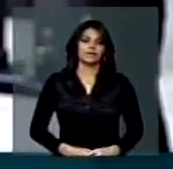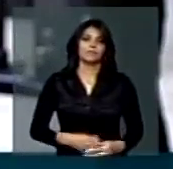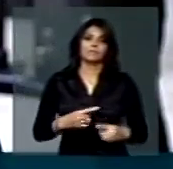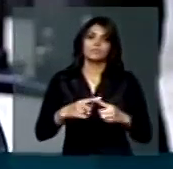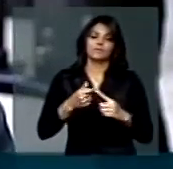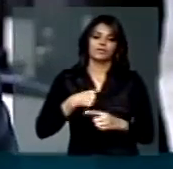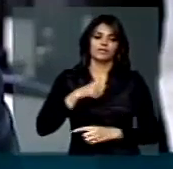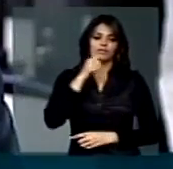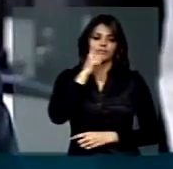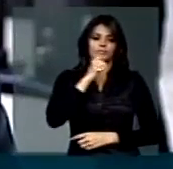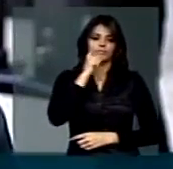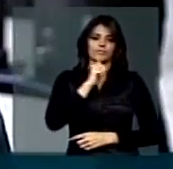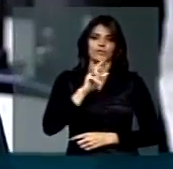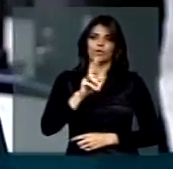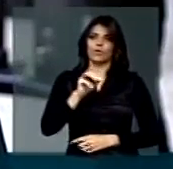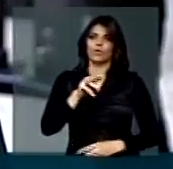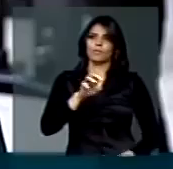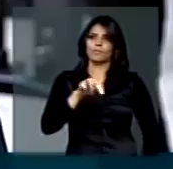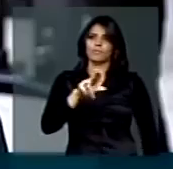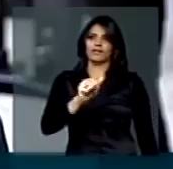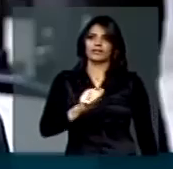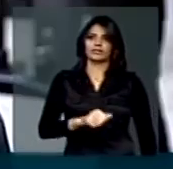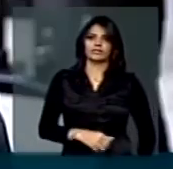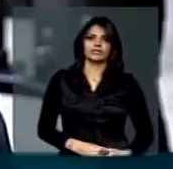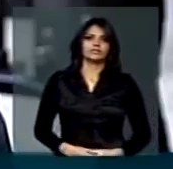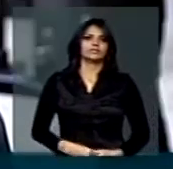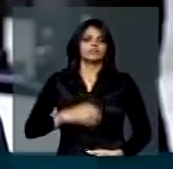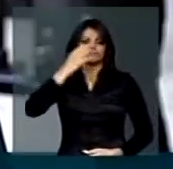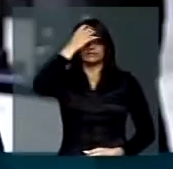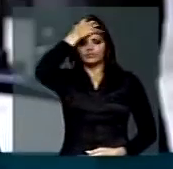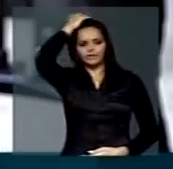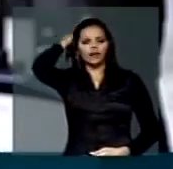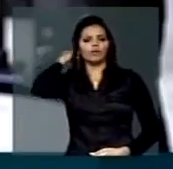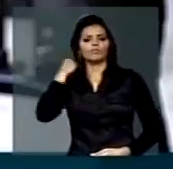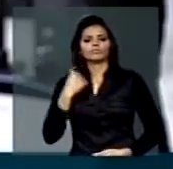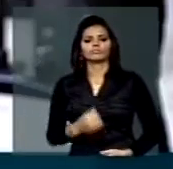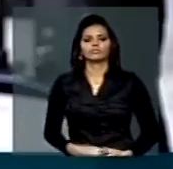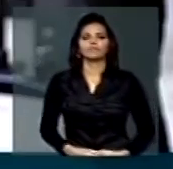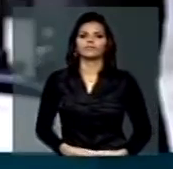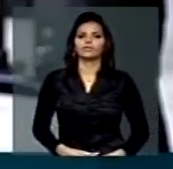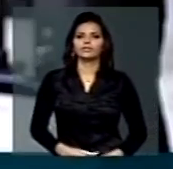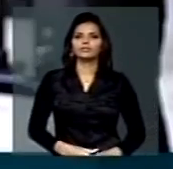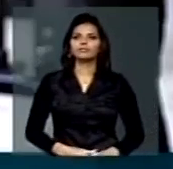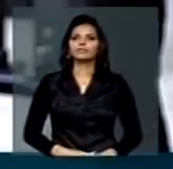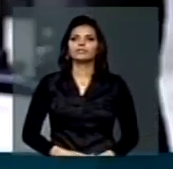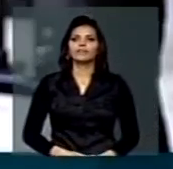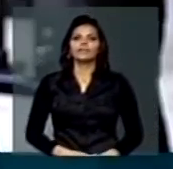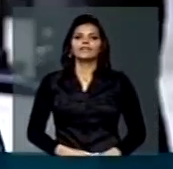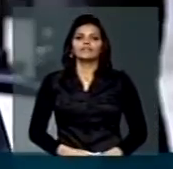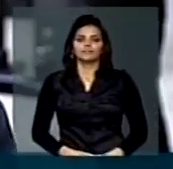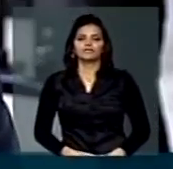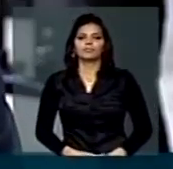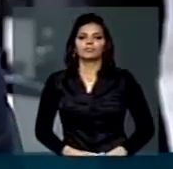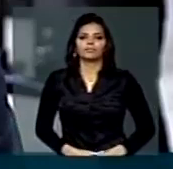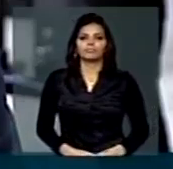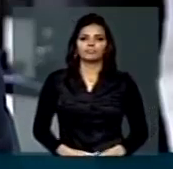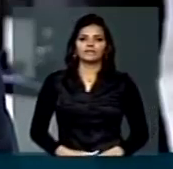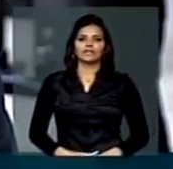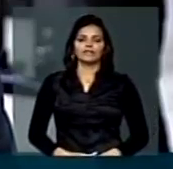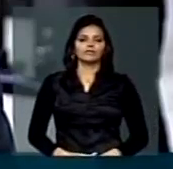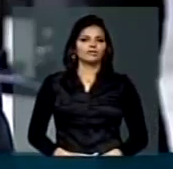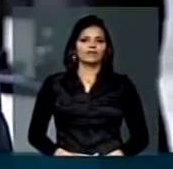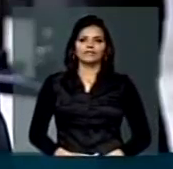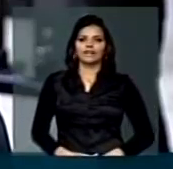A doutora Romena, é uma mulher forte, uma mulher determinada, e que tem